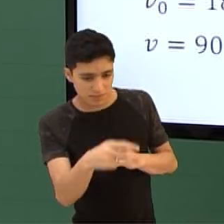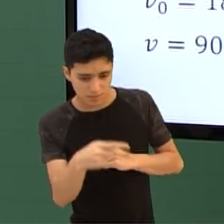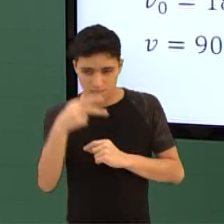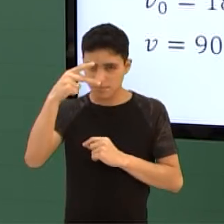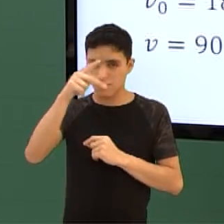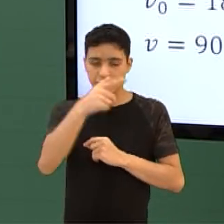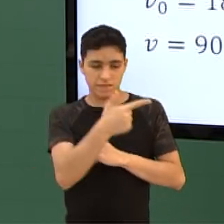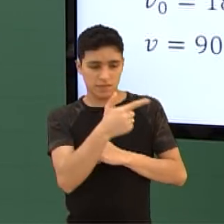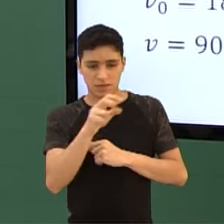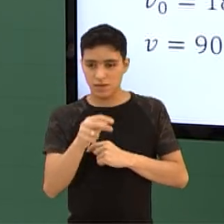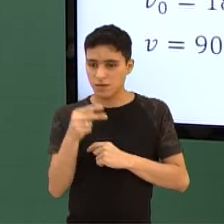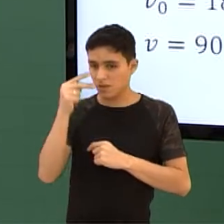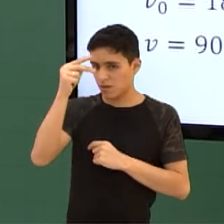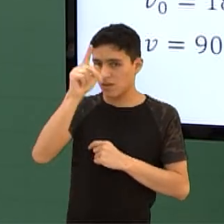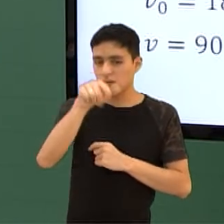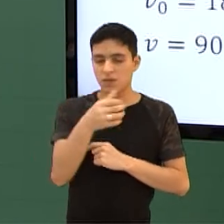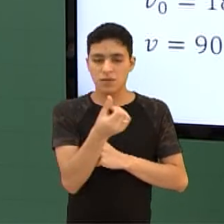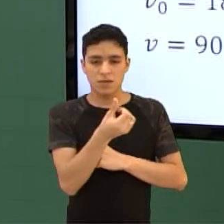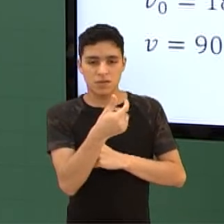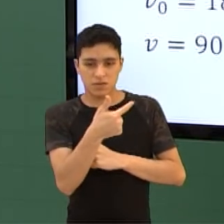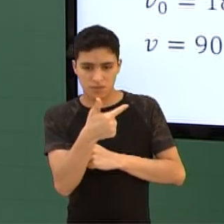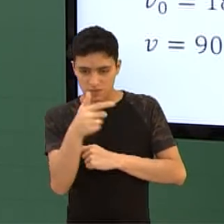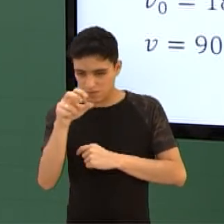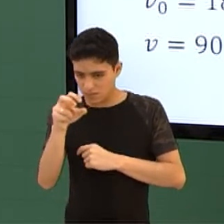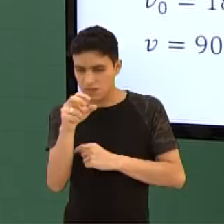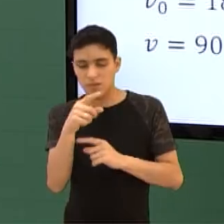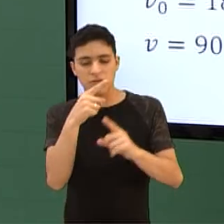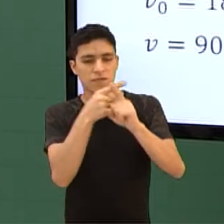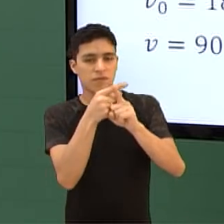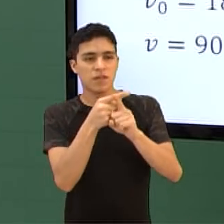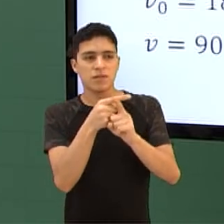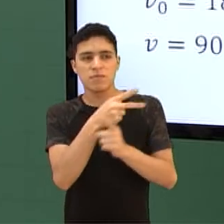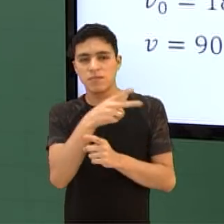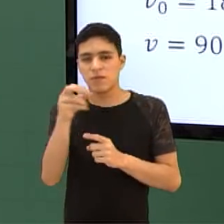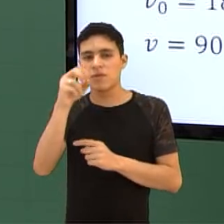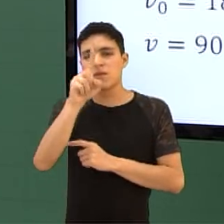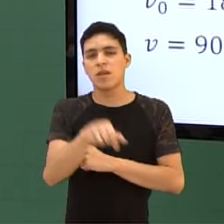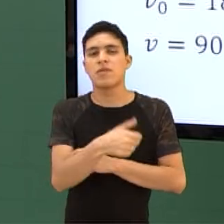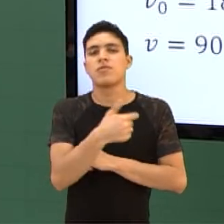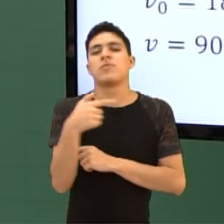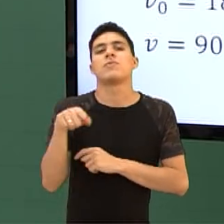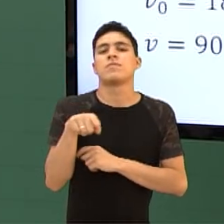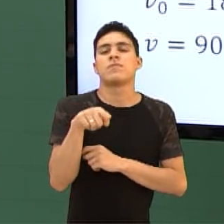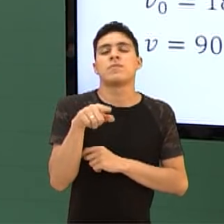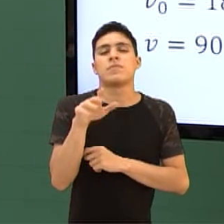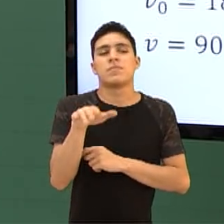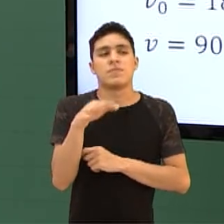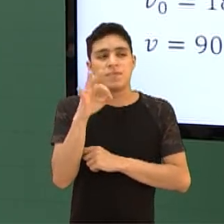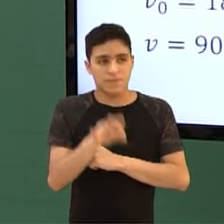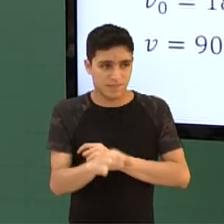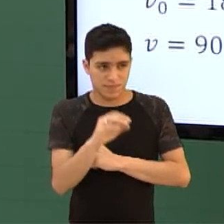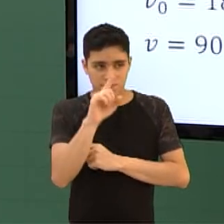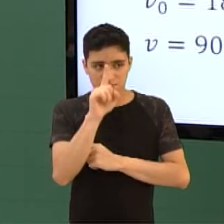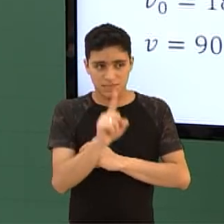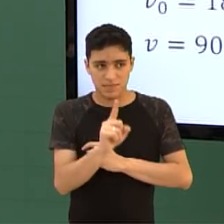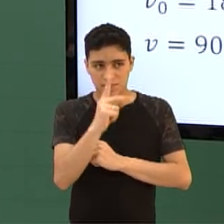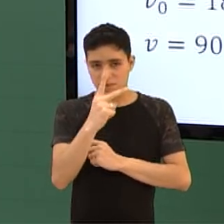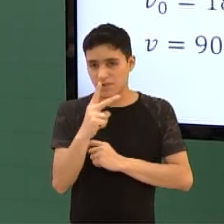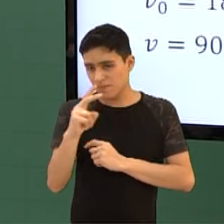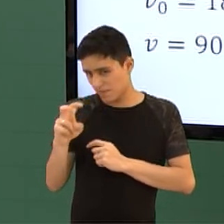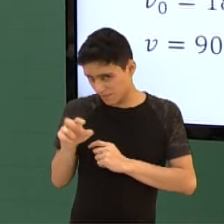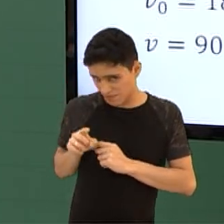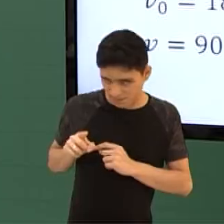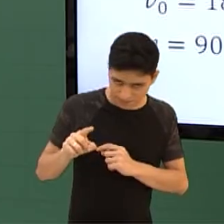25 ao quadrado, dá 625, multiplico por 200, vai dar 12.000, melhor dizendo,